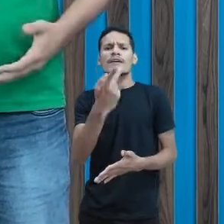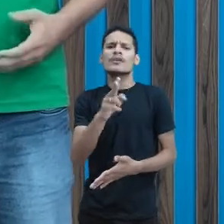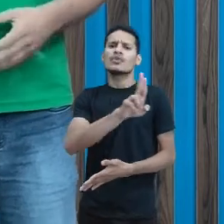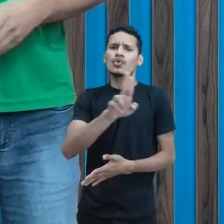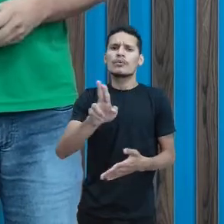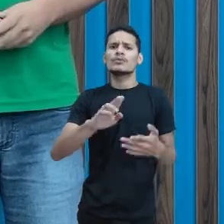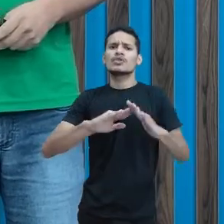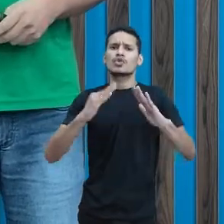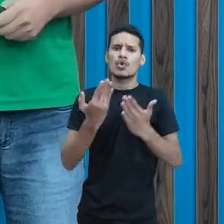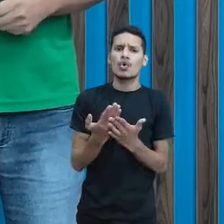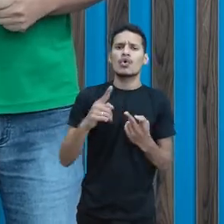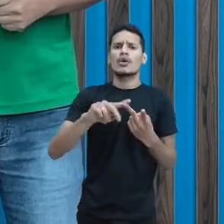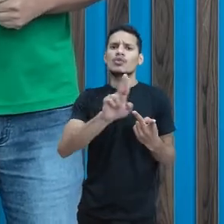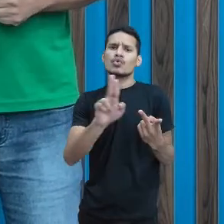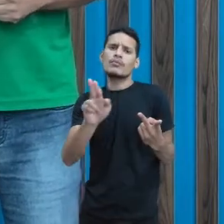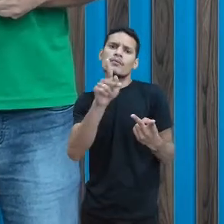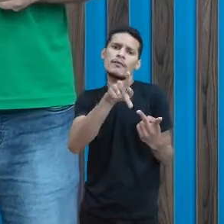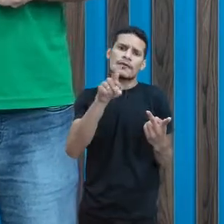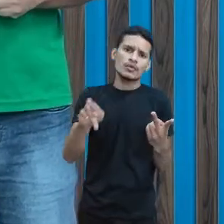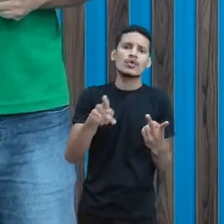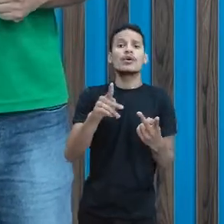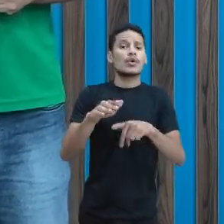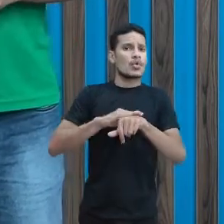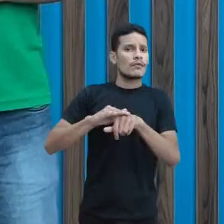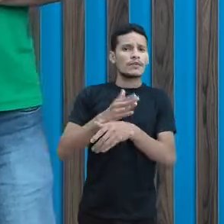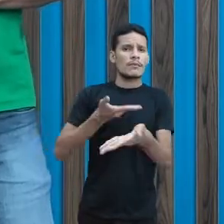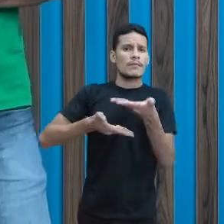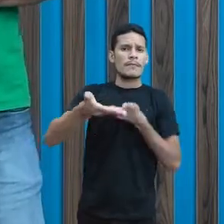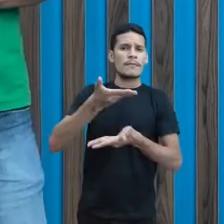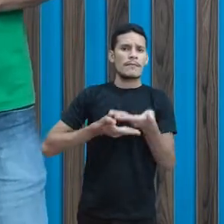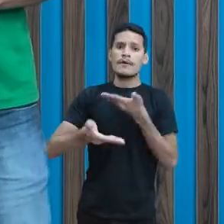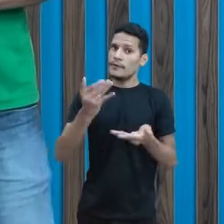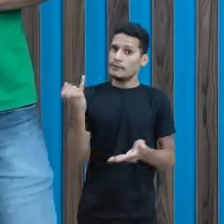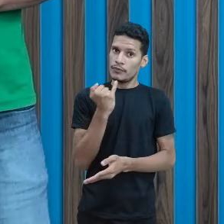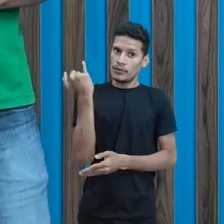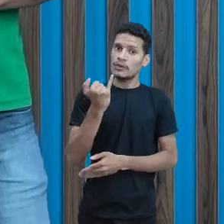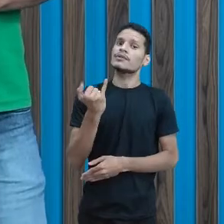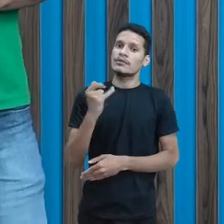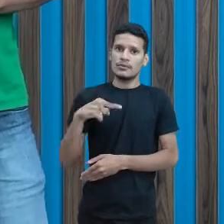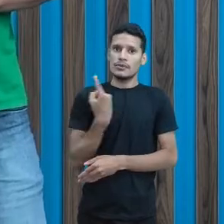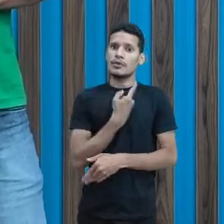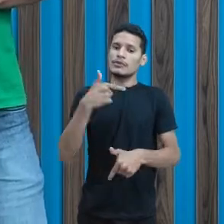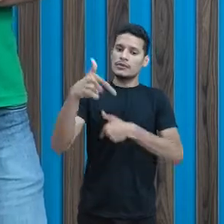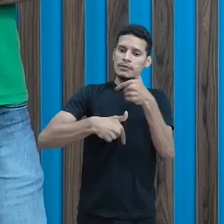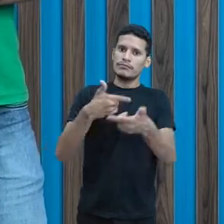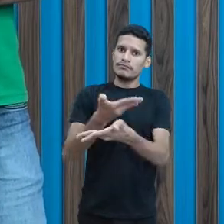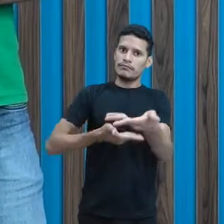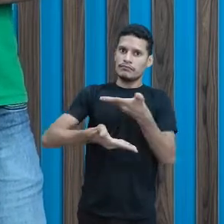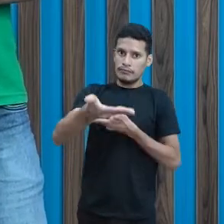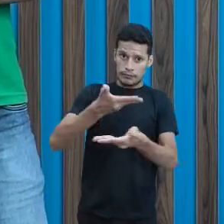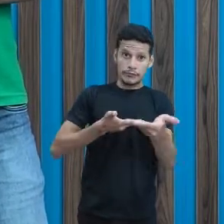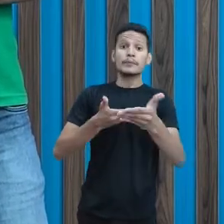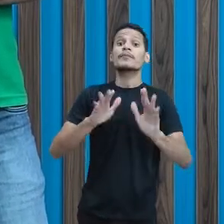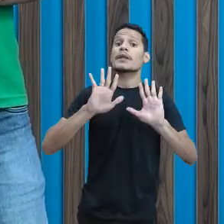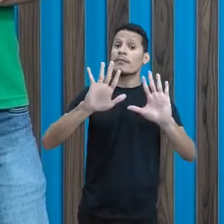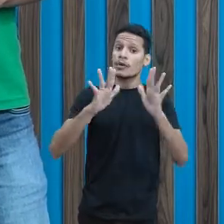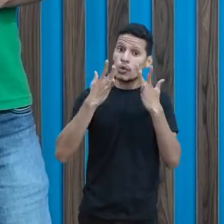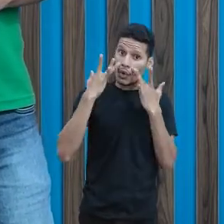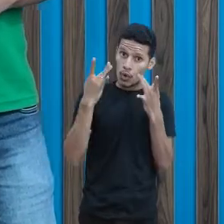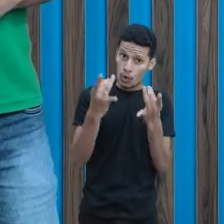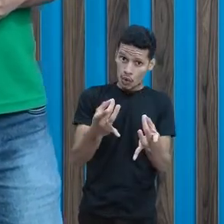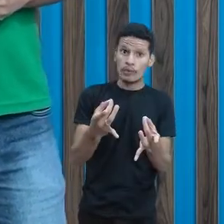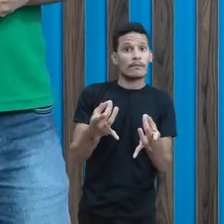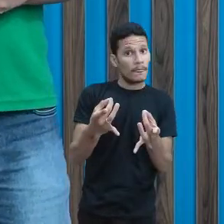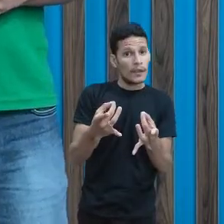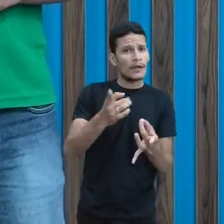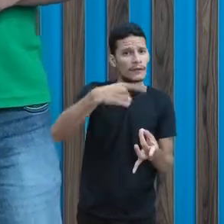seus professores, e vamos conversando aí, porque é muito importante, né, esse trabalho de interação. Olha só,